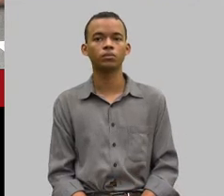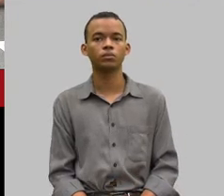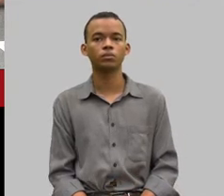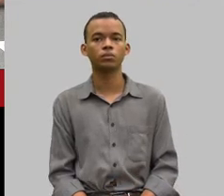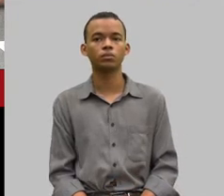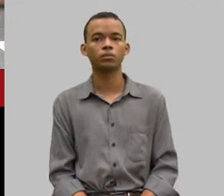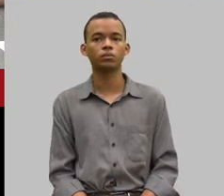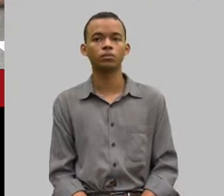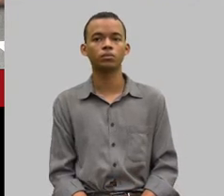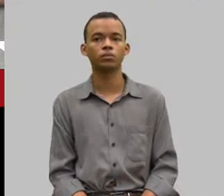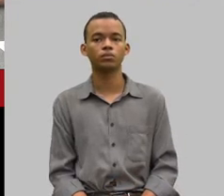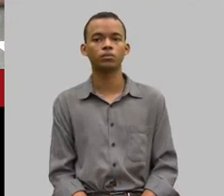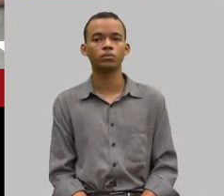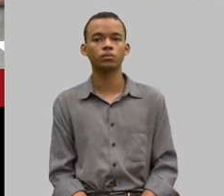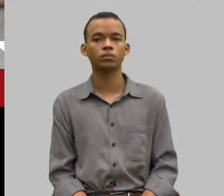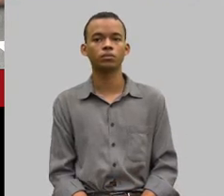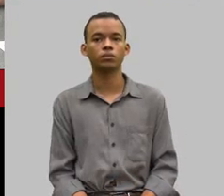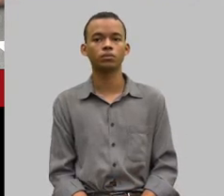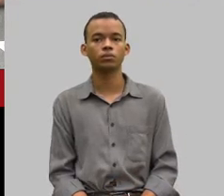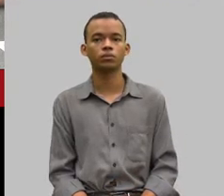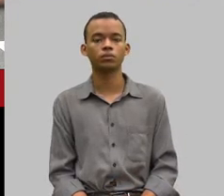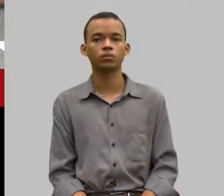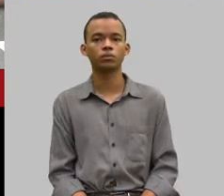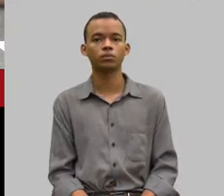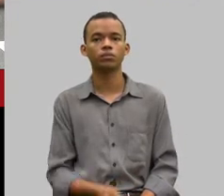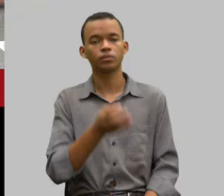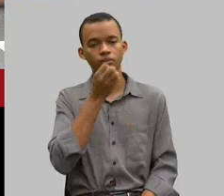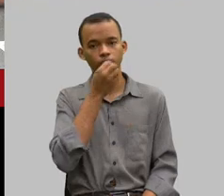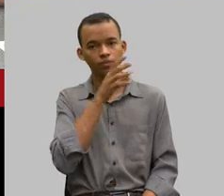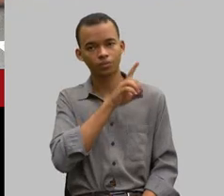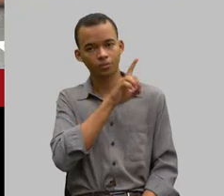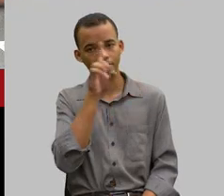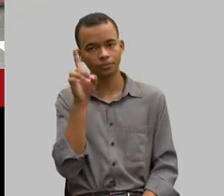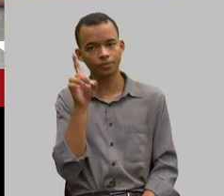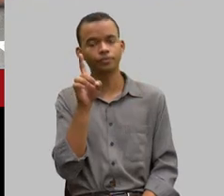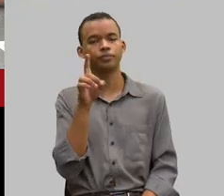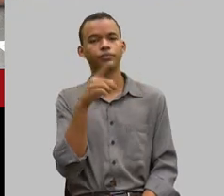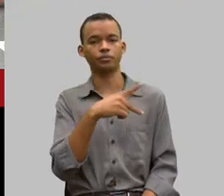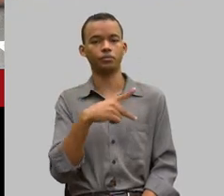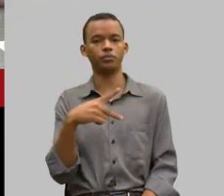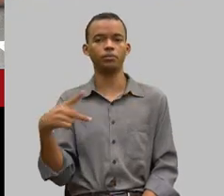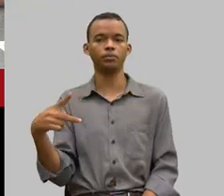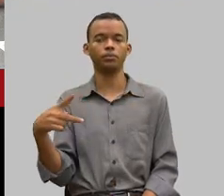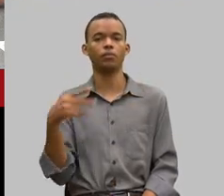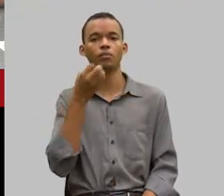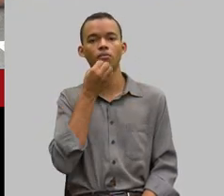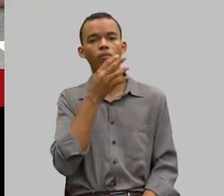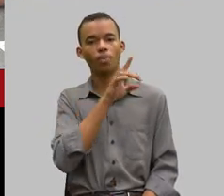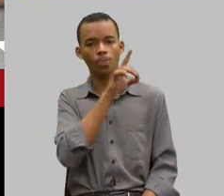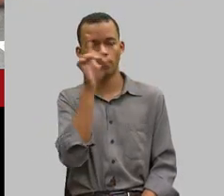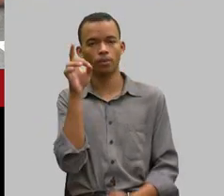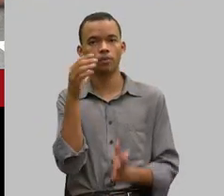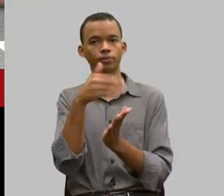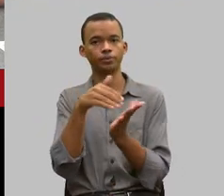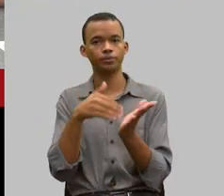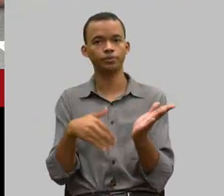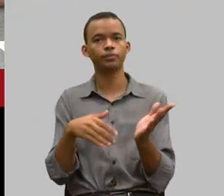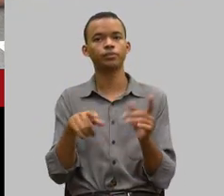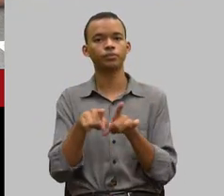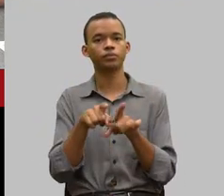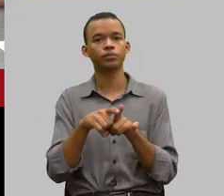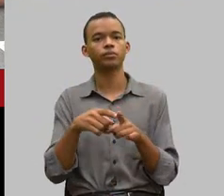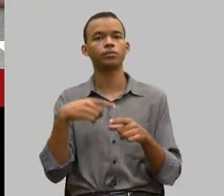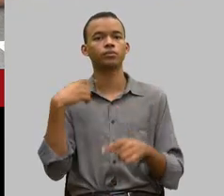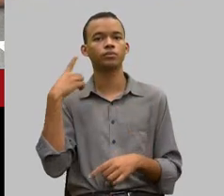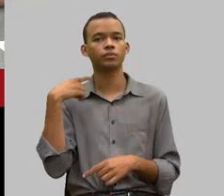Cida Bom dia presidente Bom dia aos secretários Bom dia aos colegas deputados vou falar só